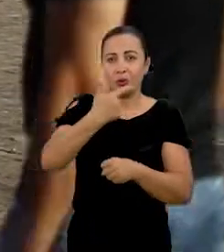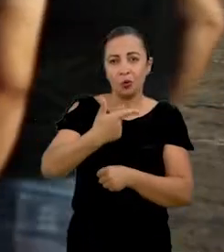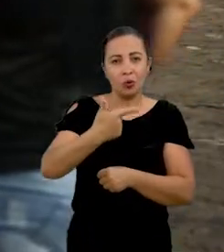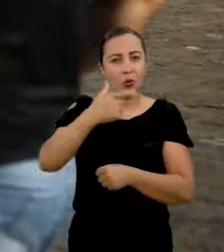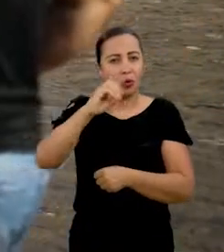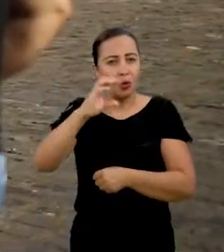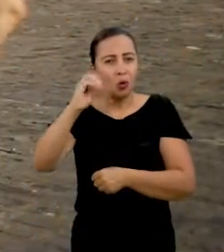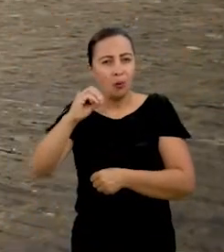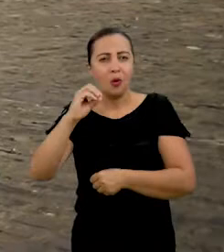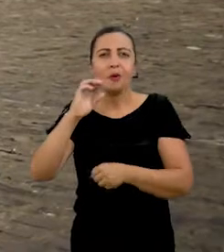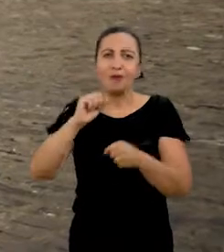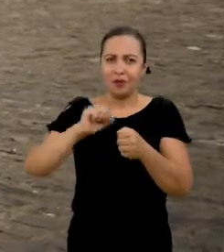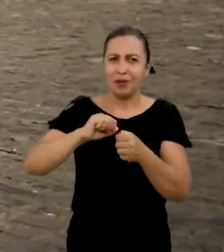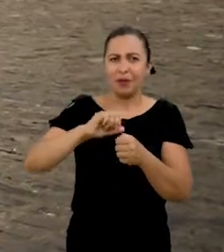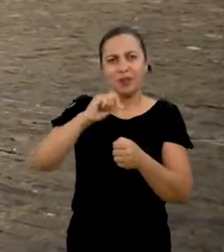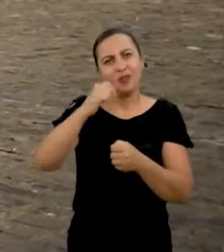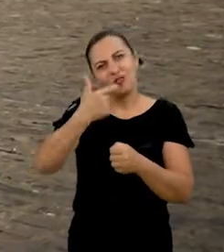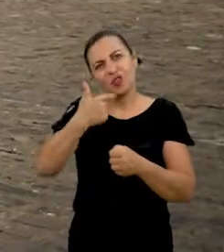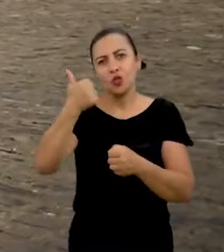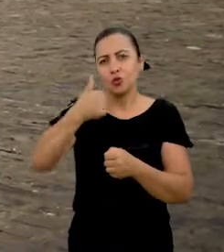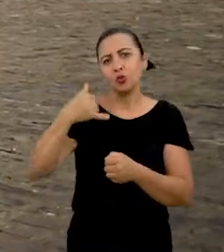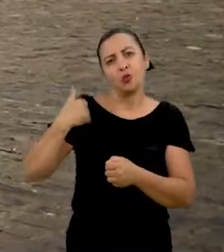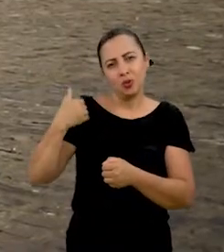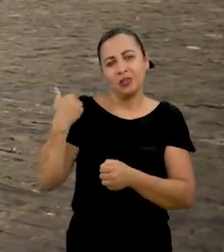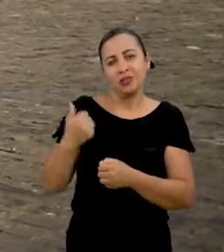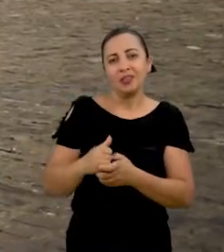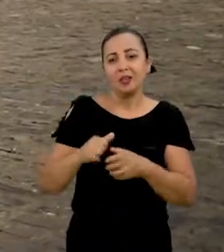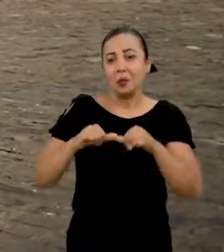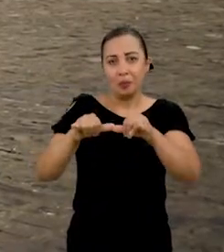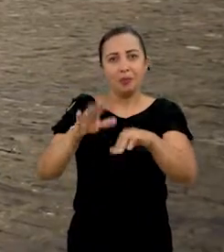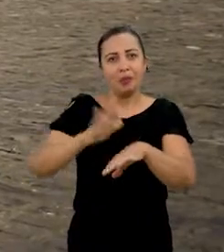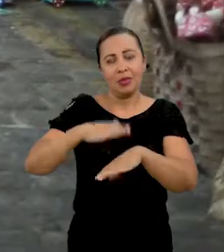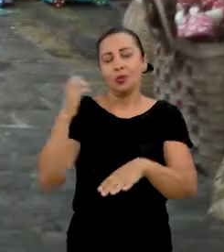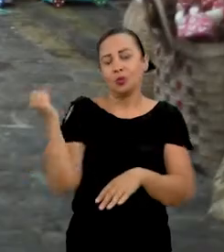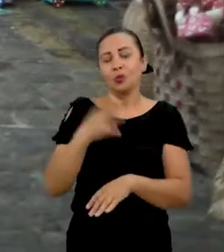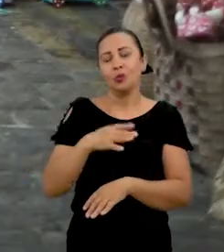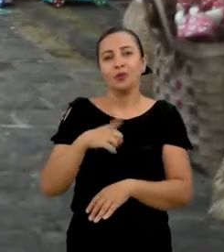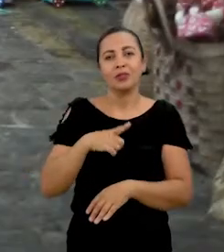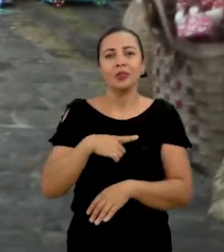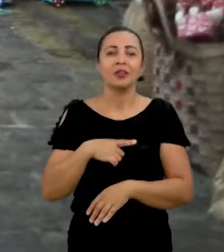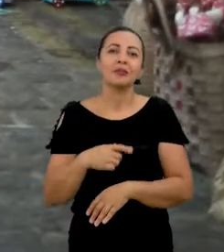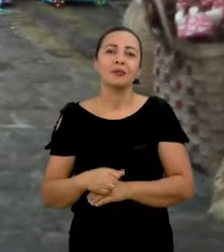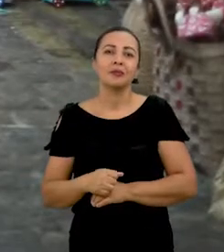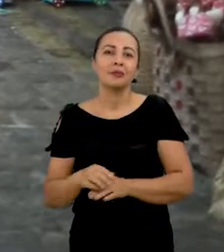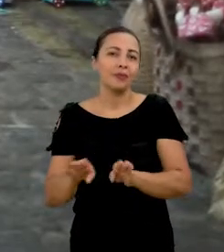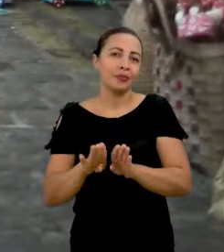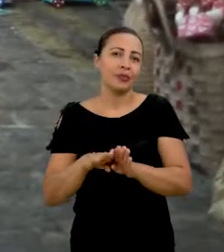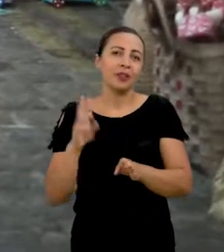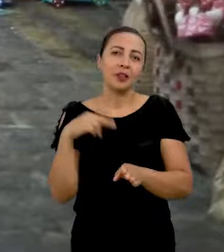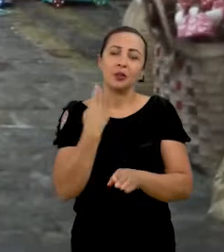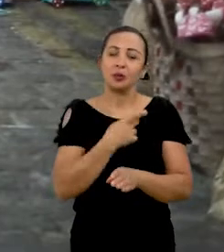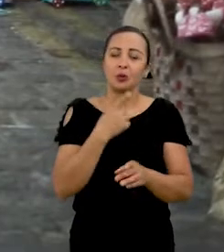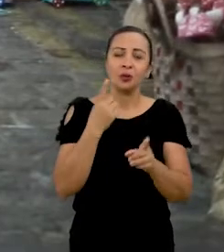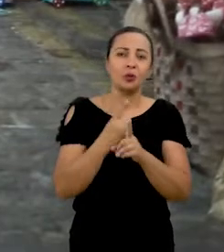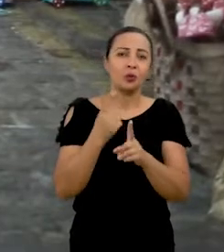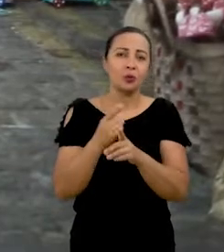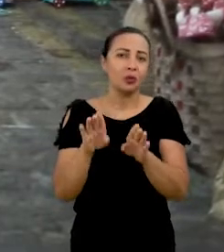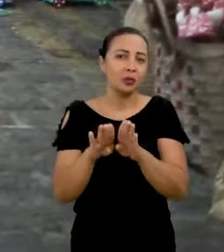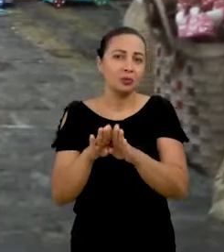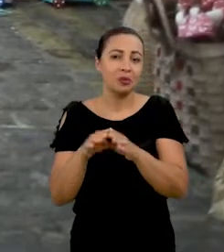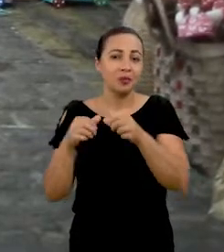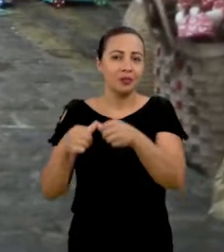anos 2000, então faz 21 anos que esse mercado mais novo, né, existe. E aí também a gente